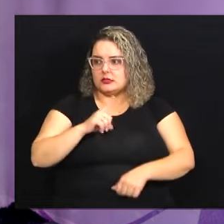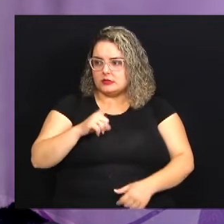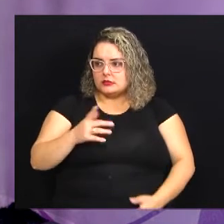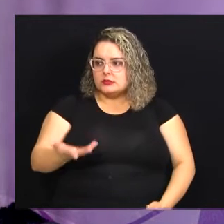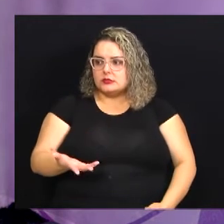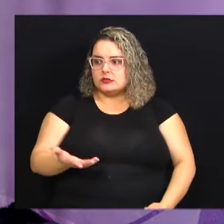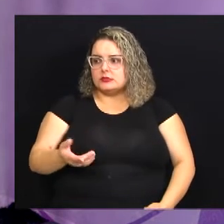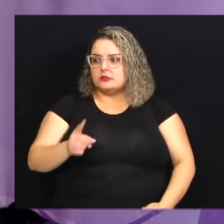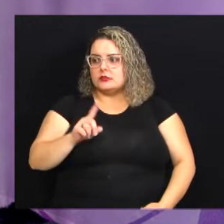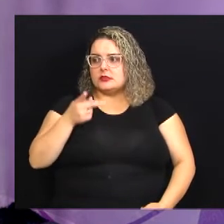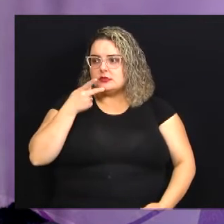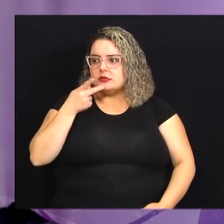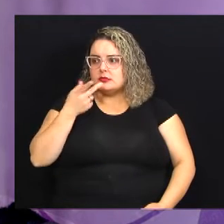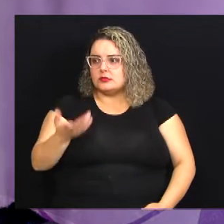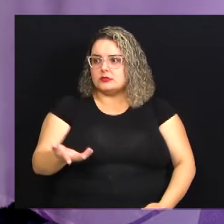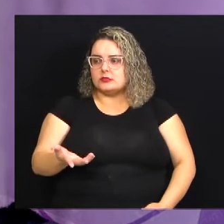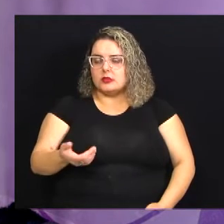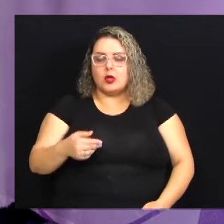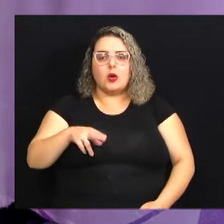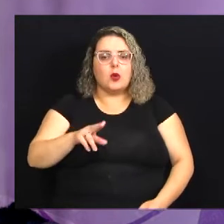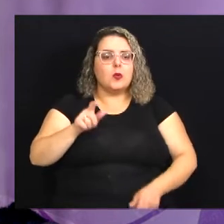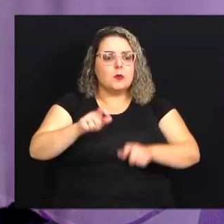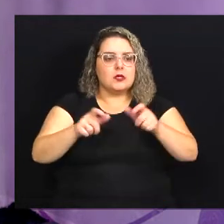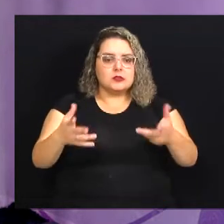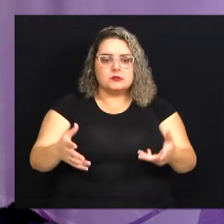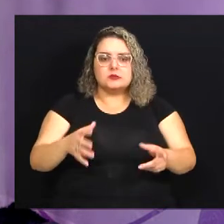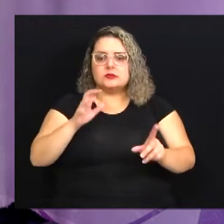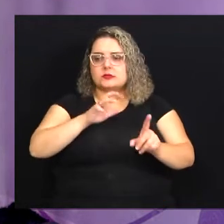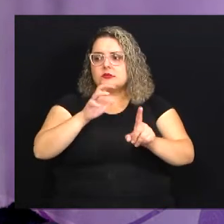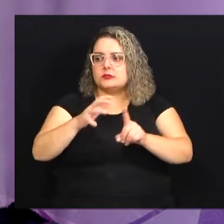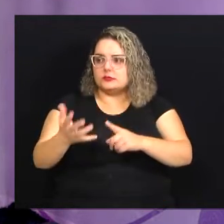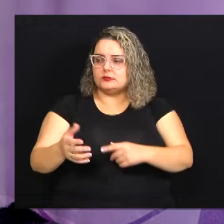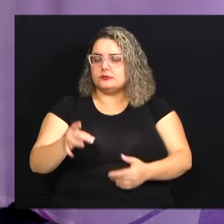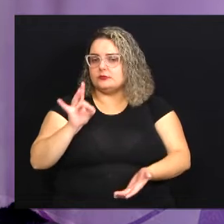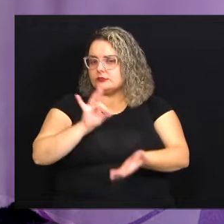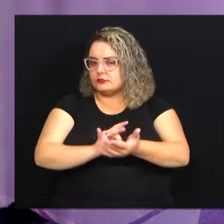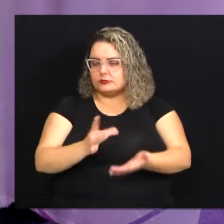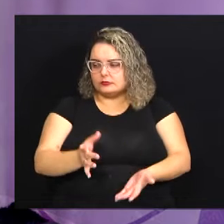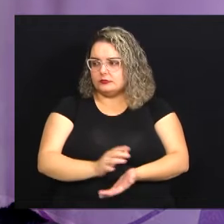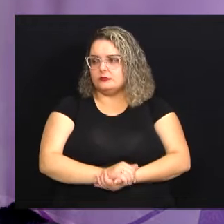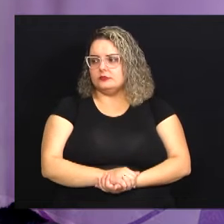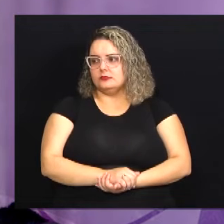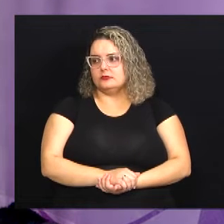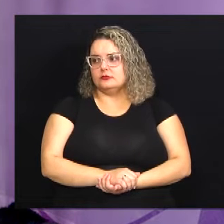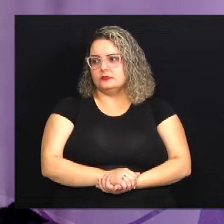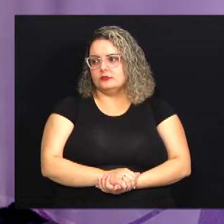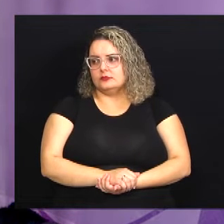mas não se falava, ou as pessoas estão sendo mais afetadas mesmo?